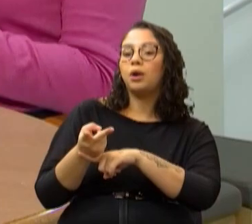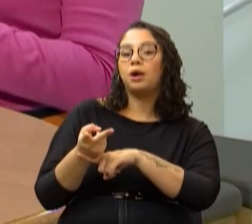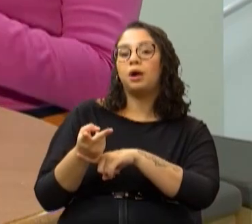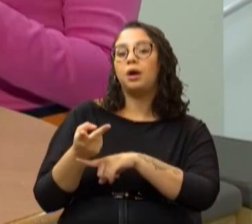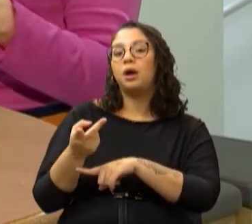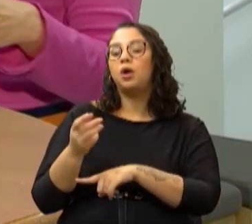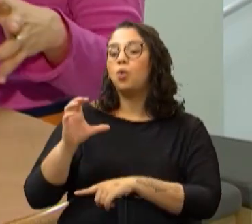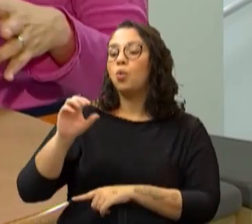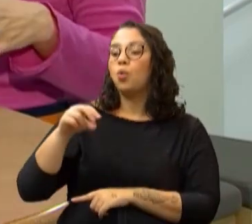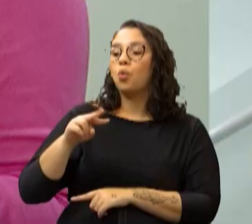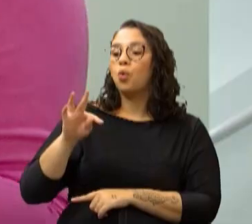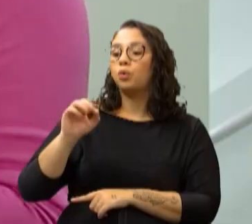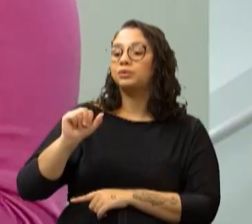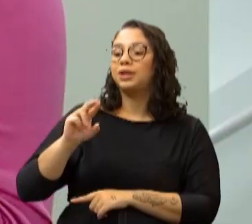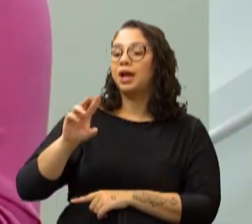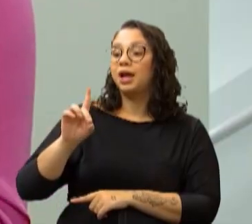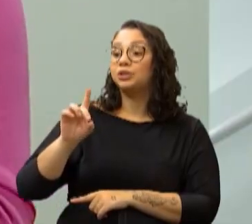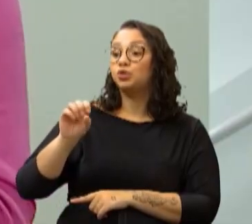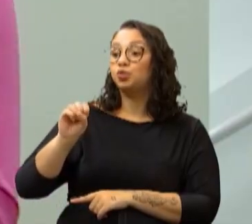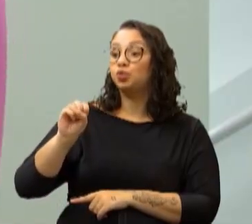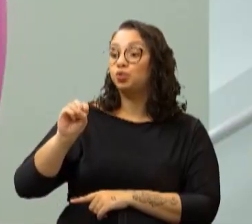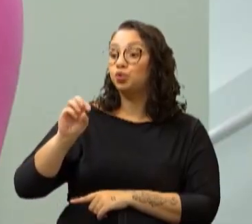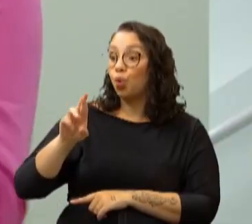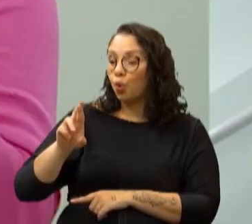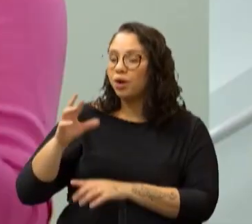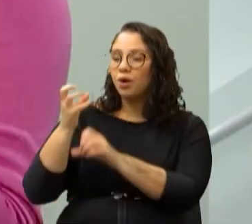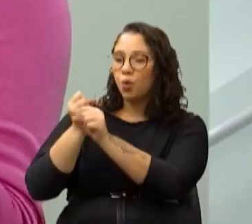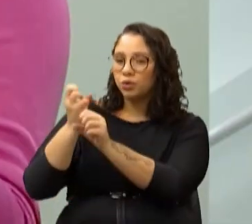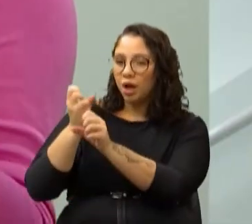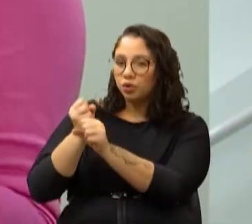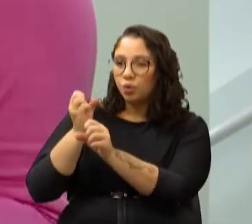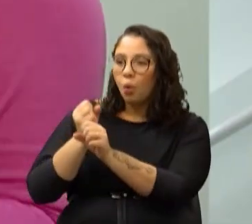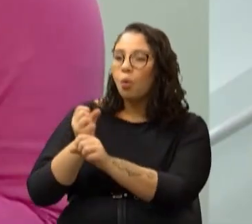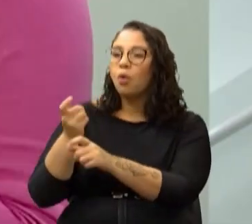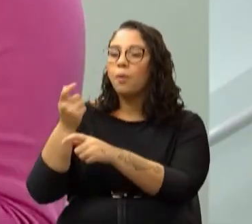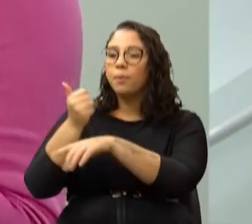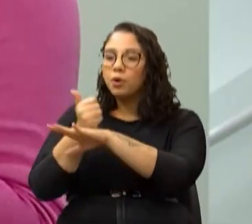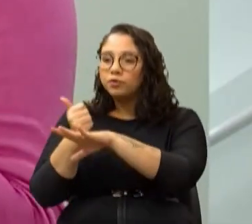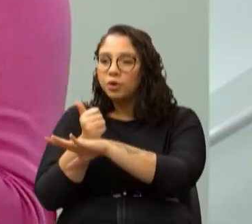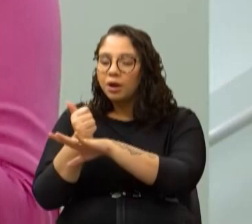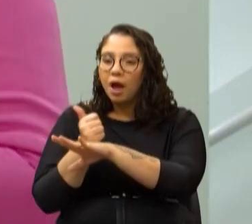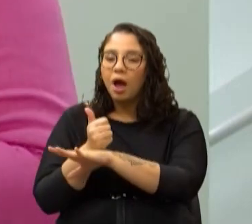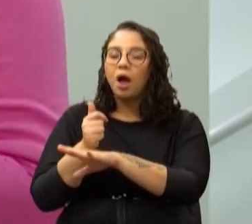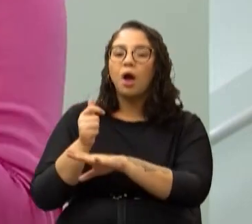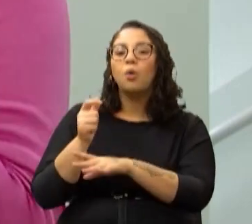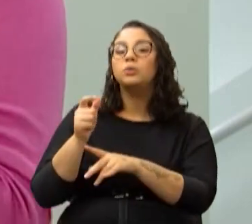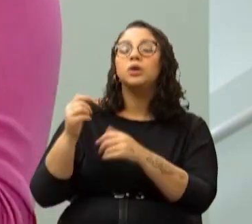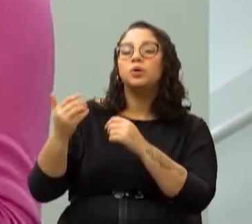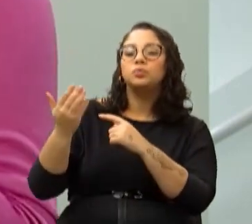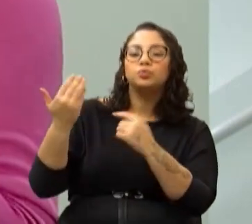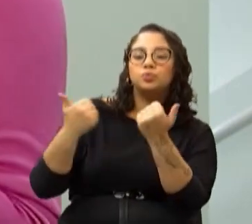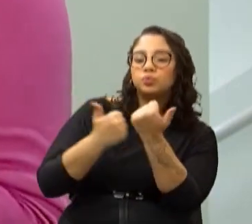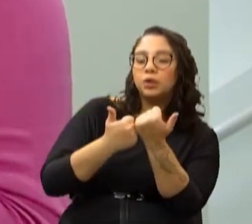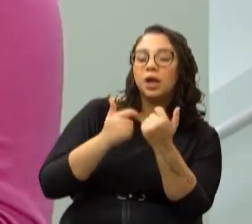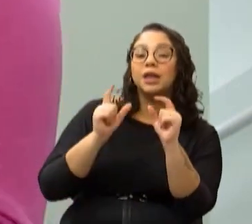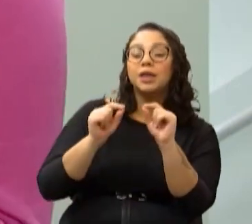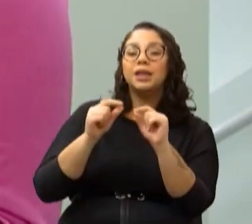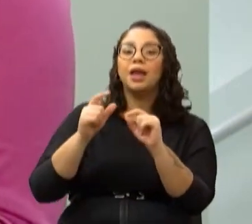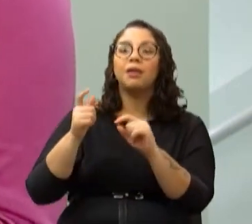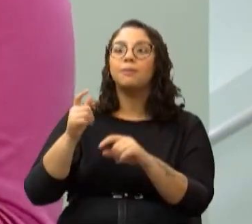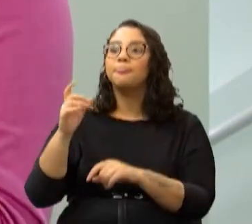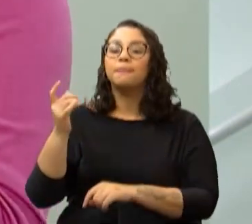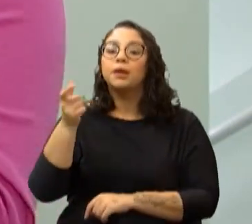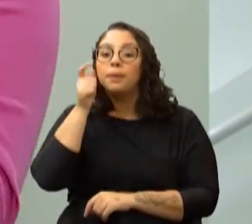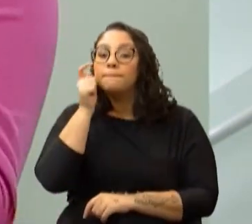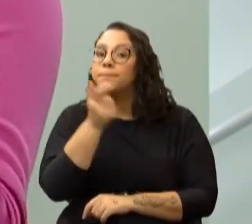faz? A gente procura um contador, a gente procura um assessor quem ali é o profissional que seria